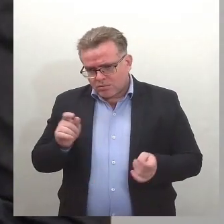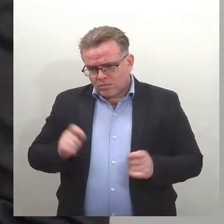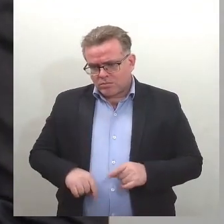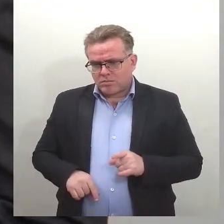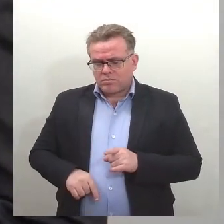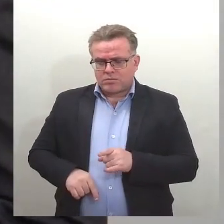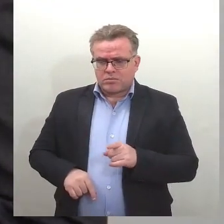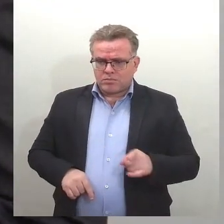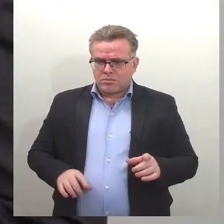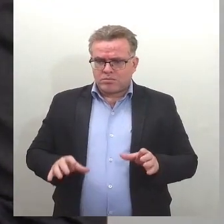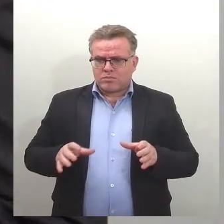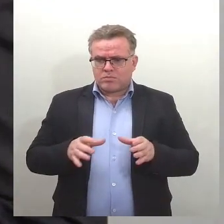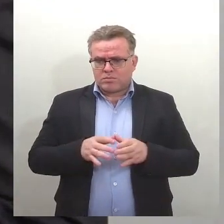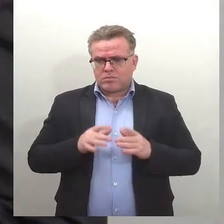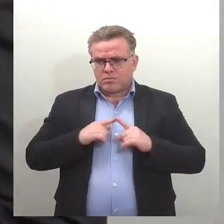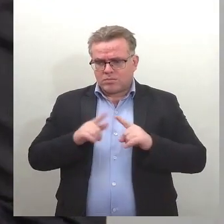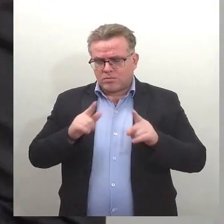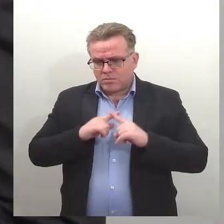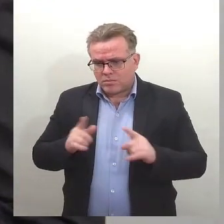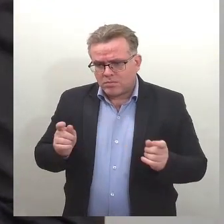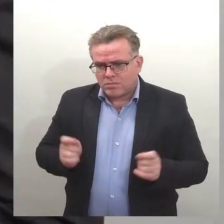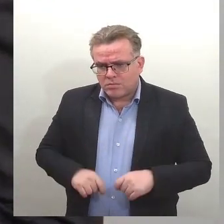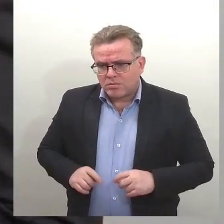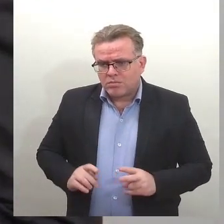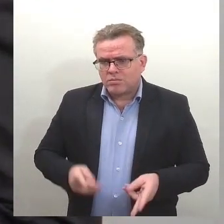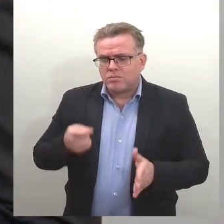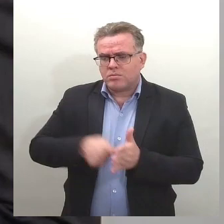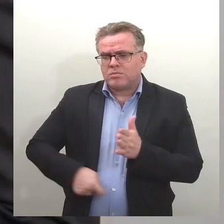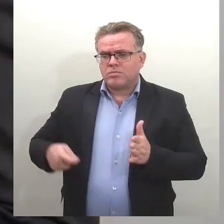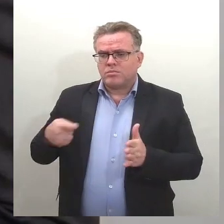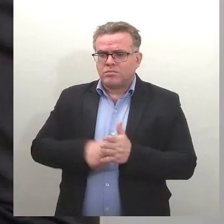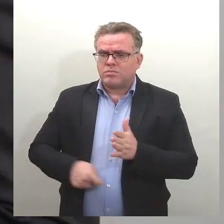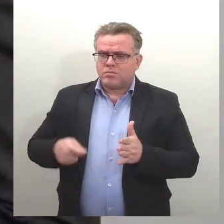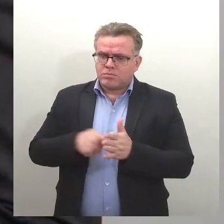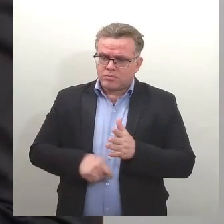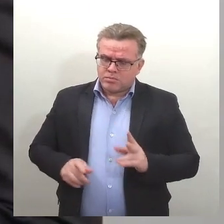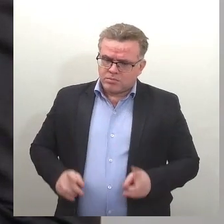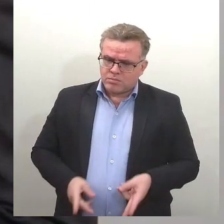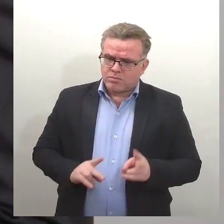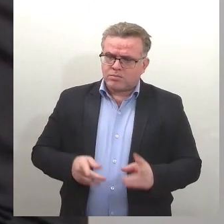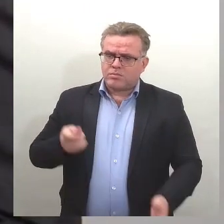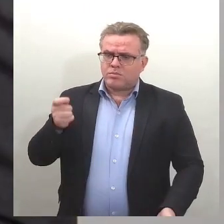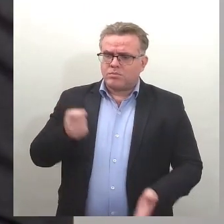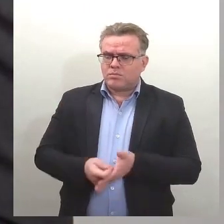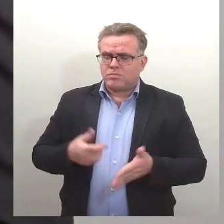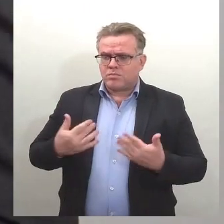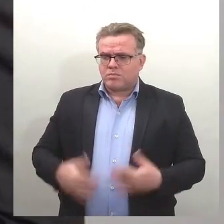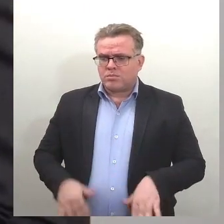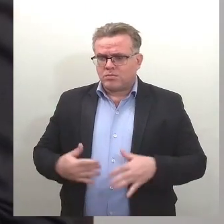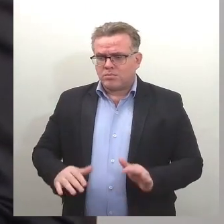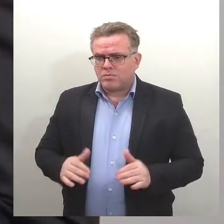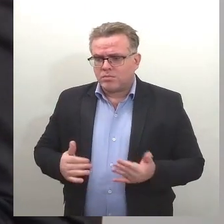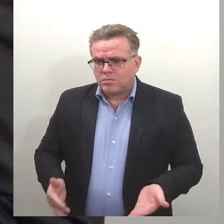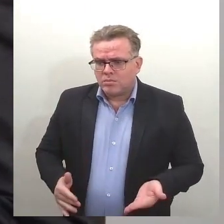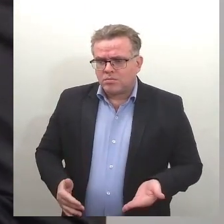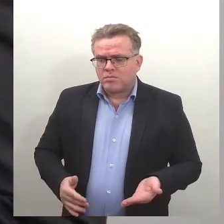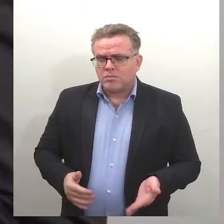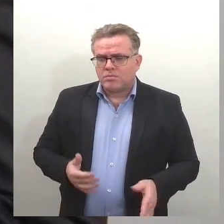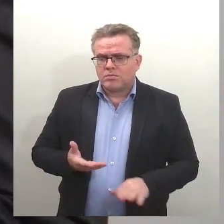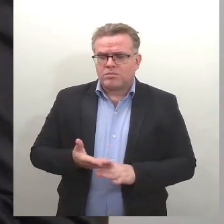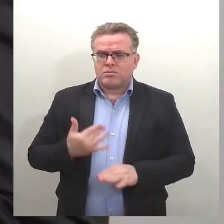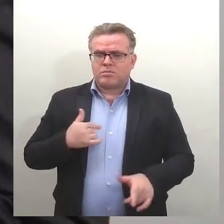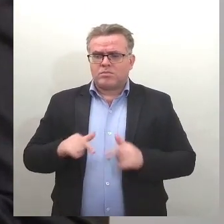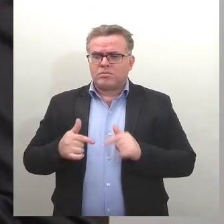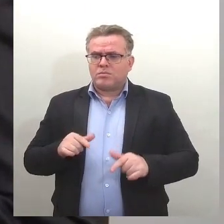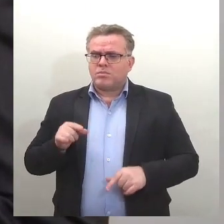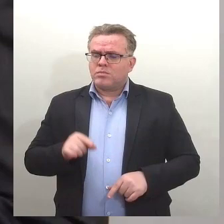estão reivindicando, né, o pagamento, né, pelos serviços que foram prestados, né, no Arraial do